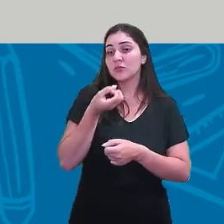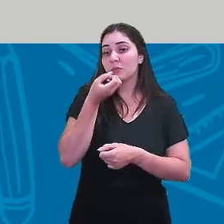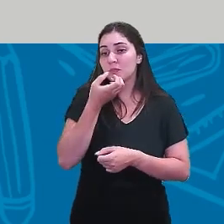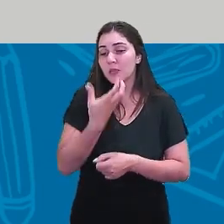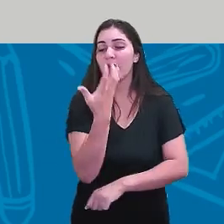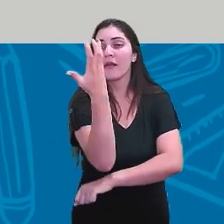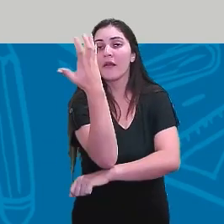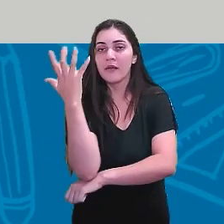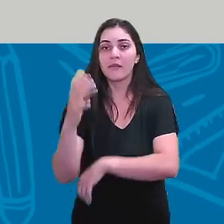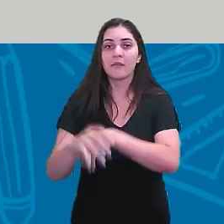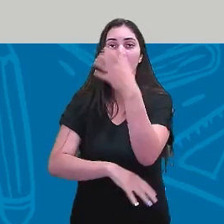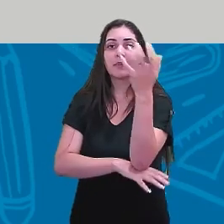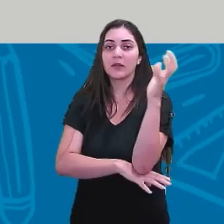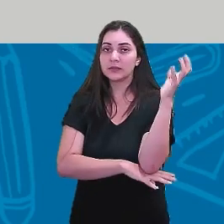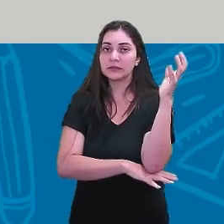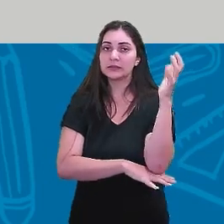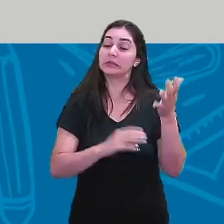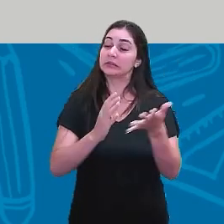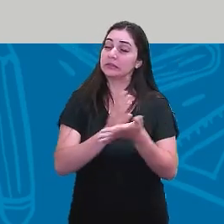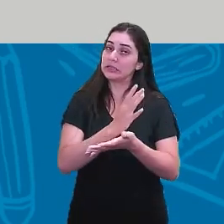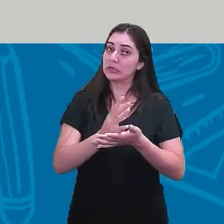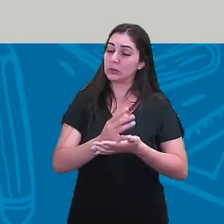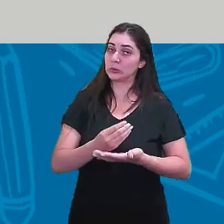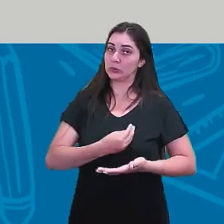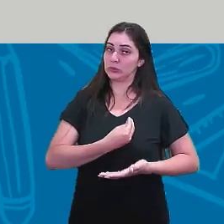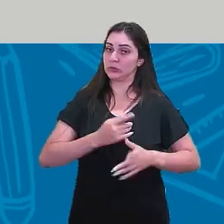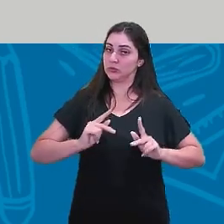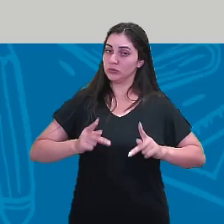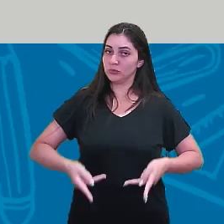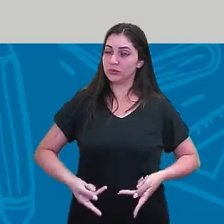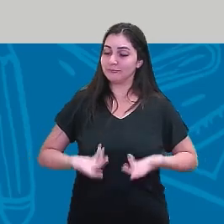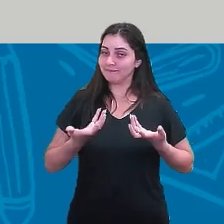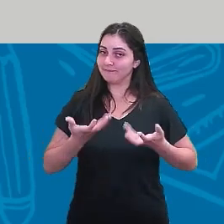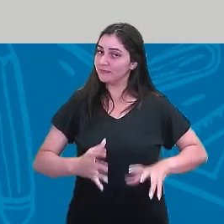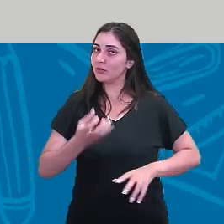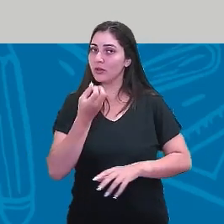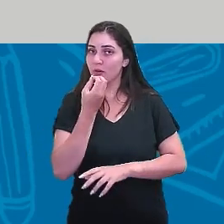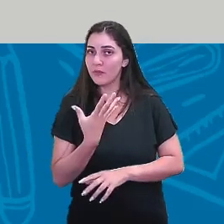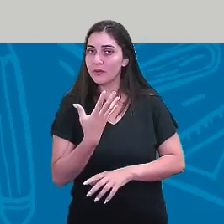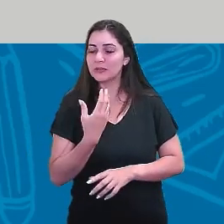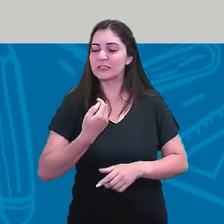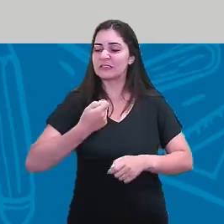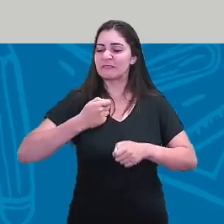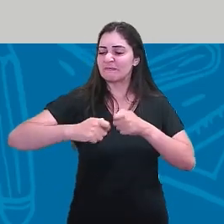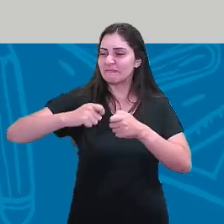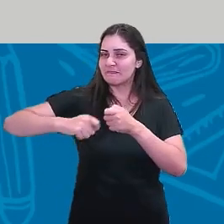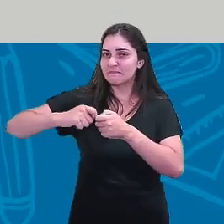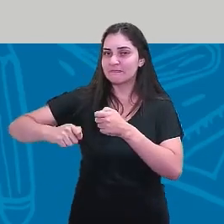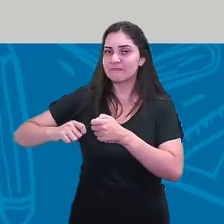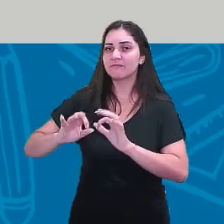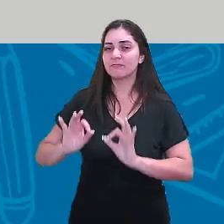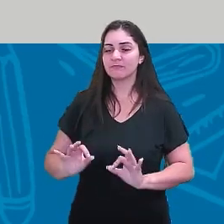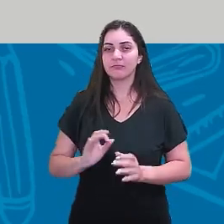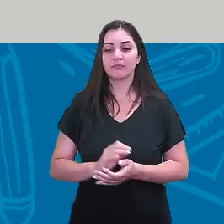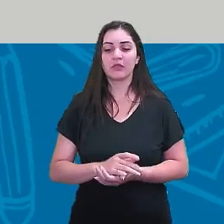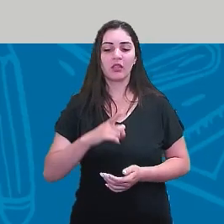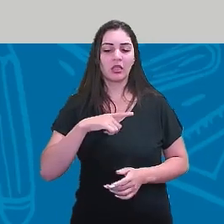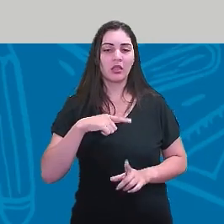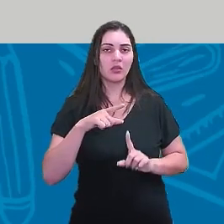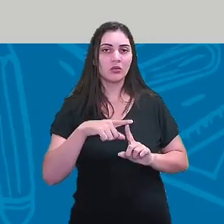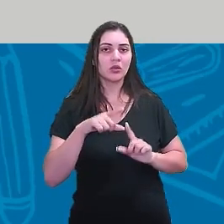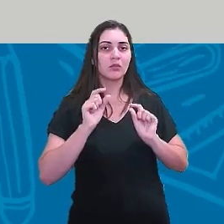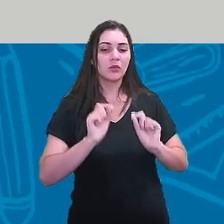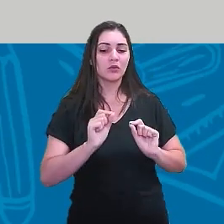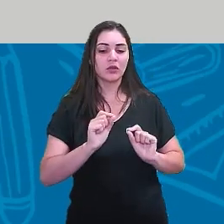vezes alguns seres humanos não querem o bem, né? Fazem mais para destruir mesmo. Vamos lá. Eu tenho aí um tipo